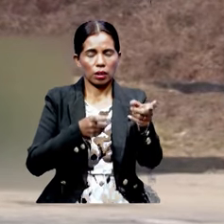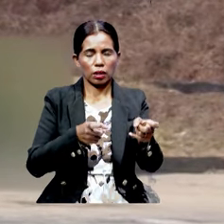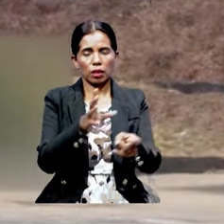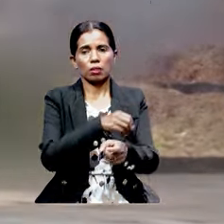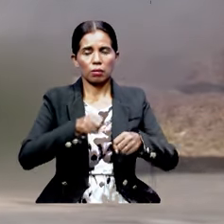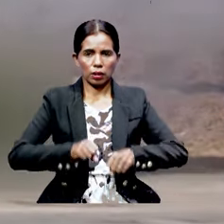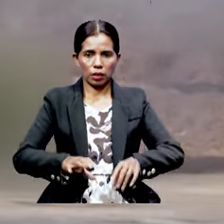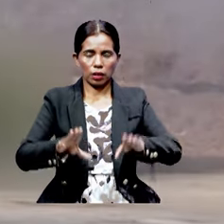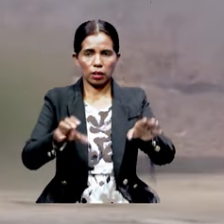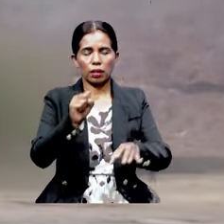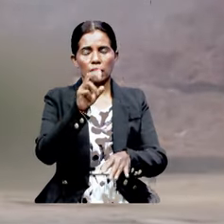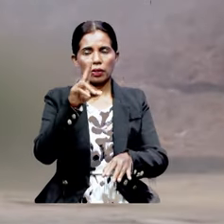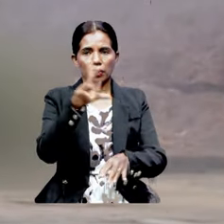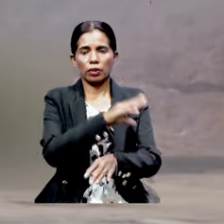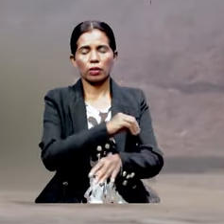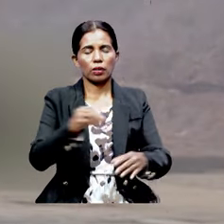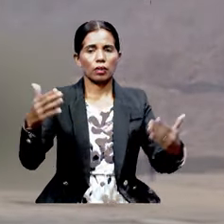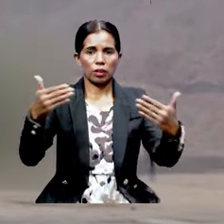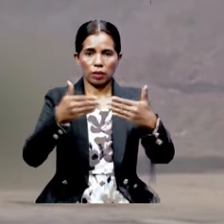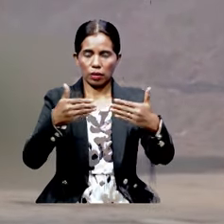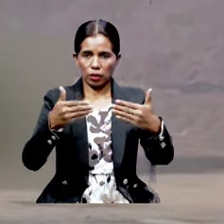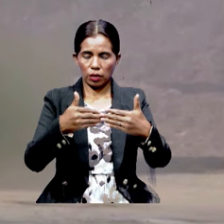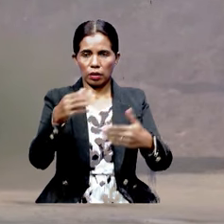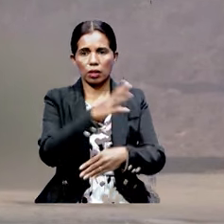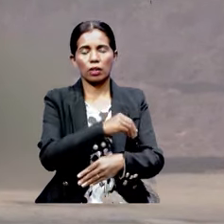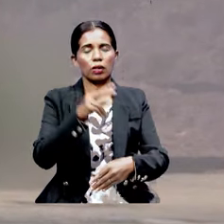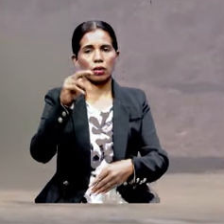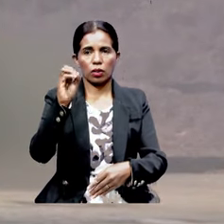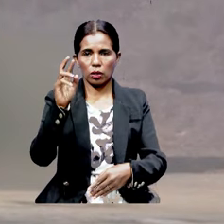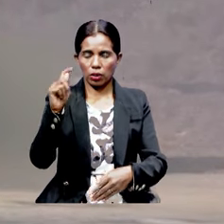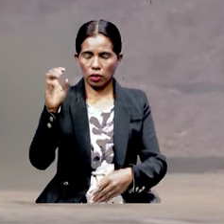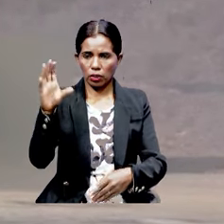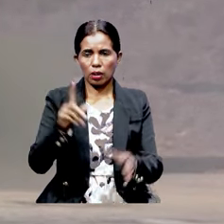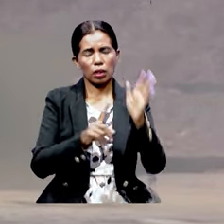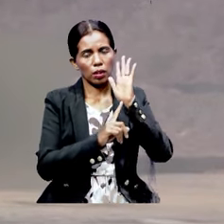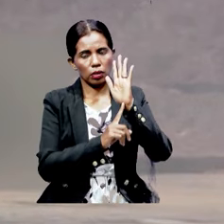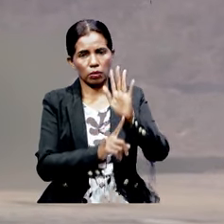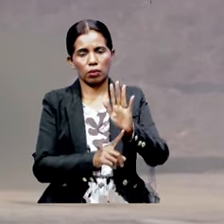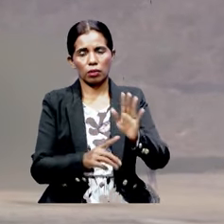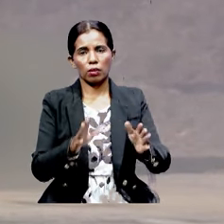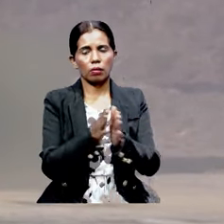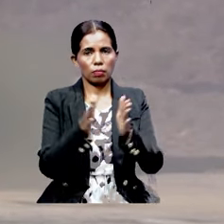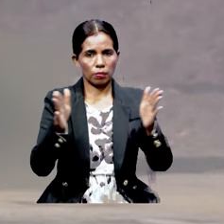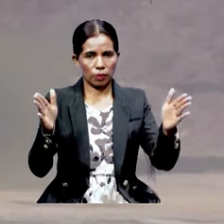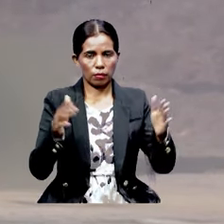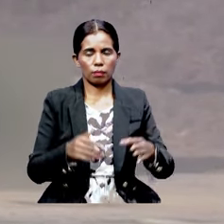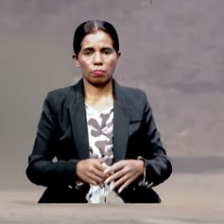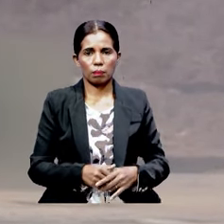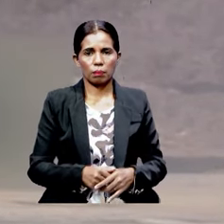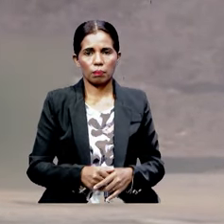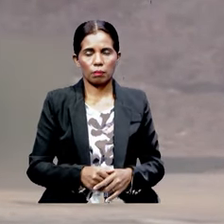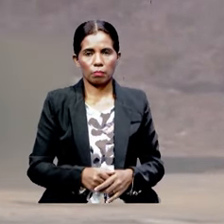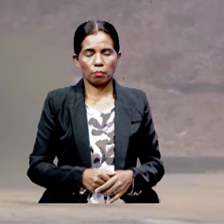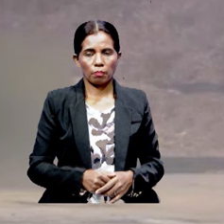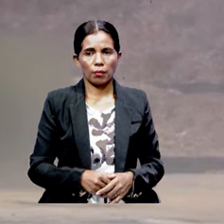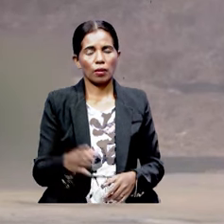parte sul russi fronteira linha limitação norte onde hatudo resposta operacional ne bebotlio.